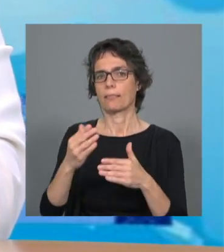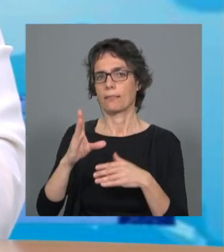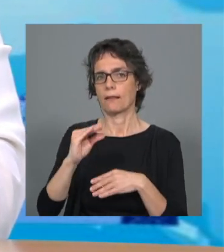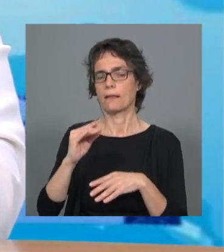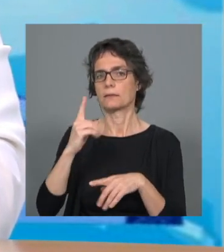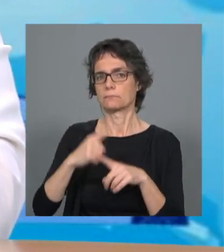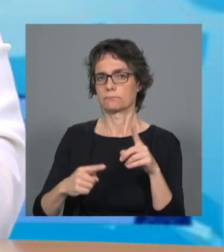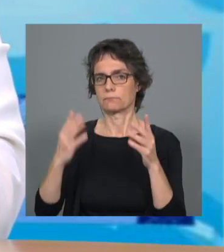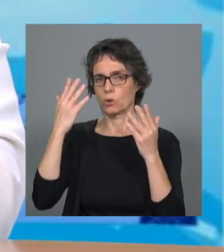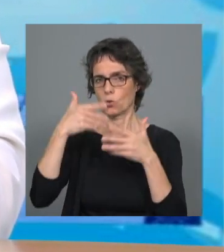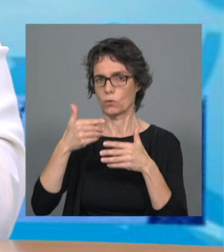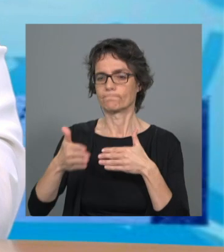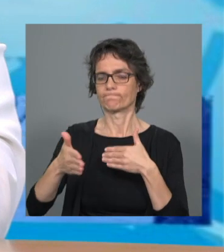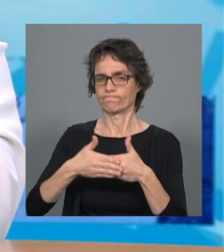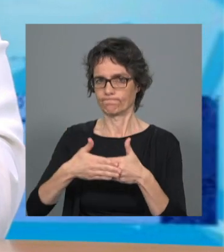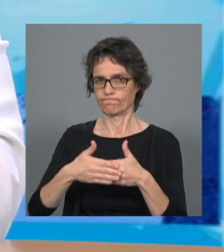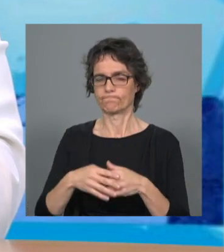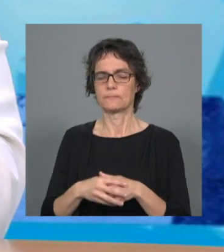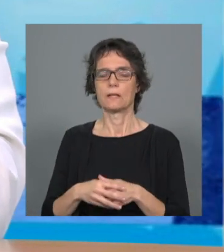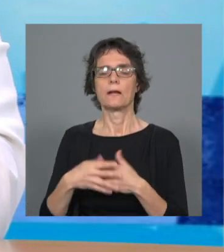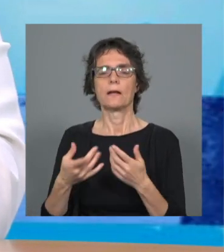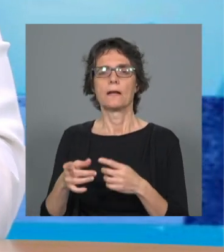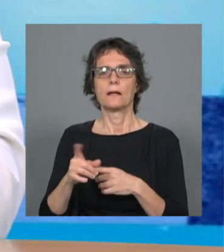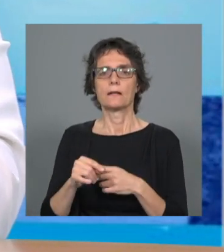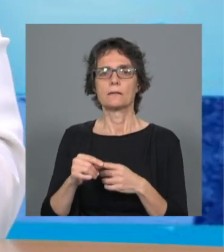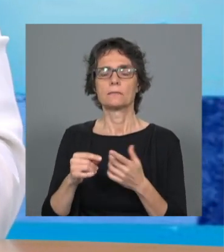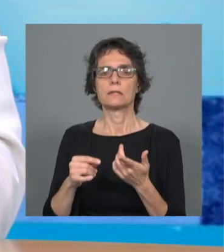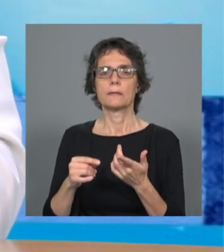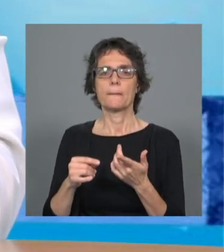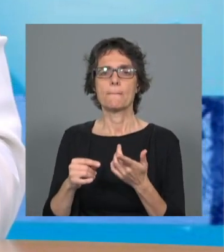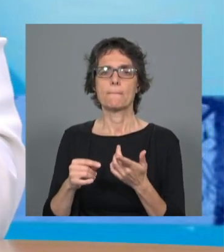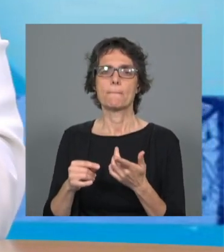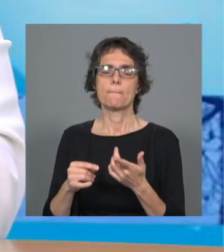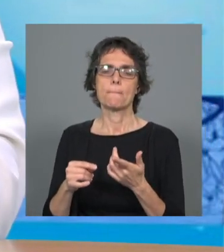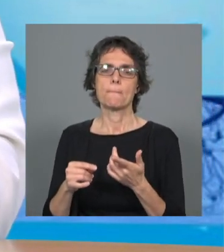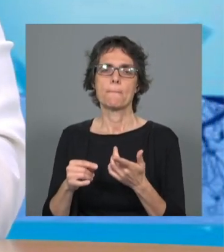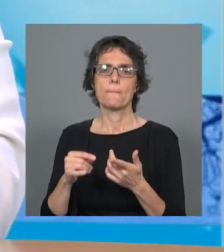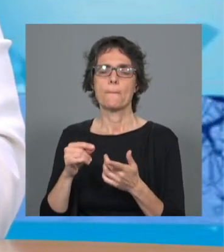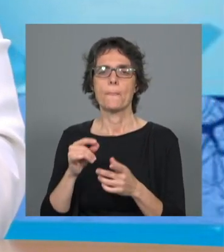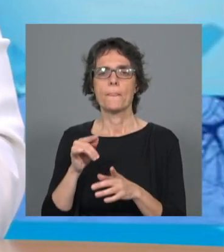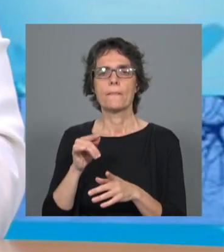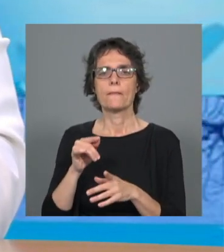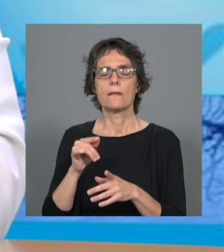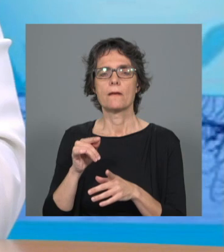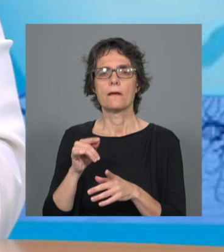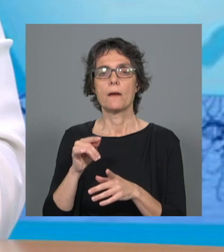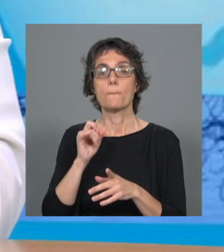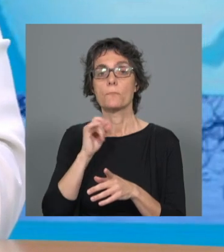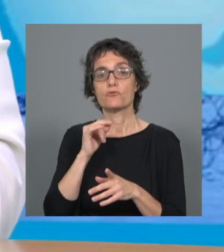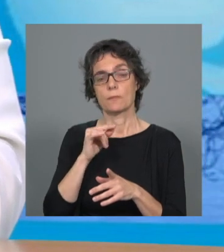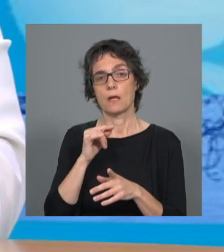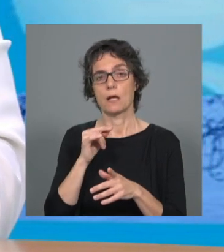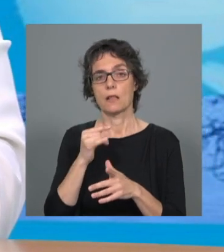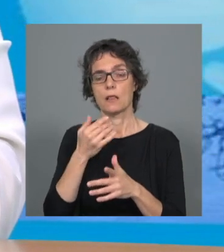hora para fechar e que também não se possa avançar, por exemplo, para ter